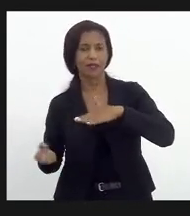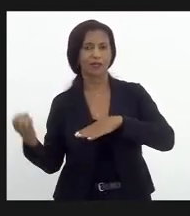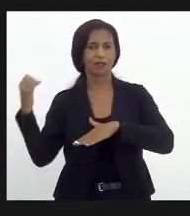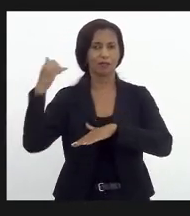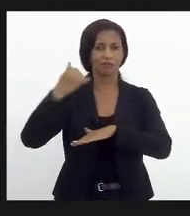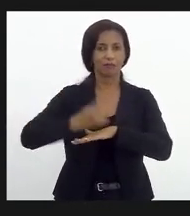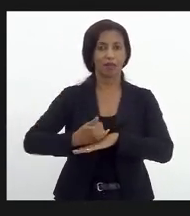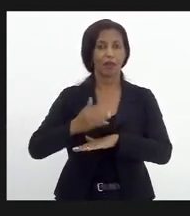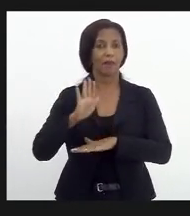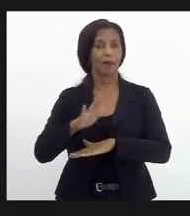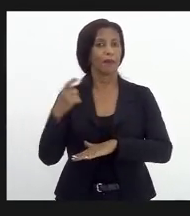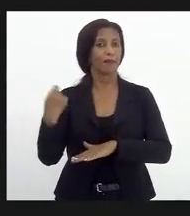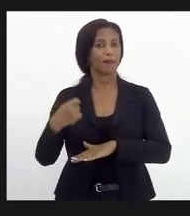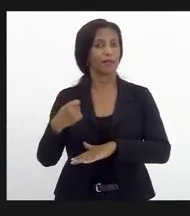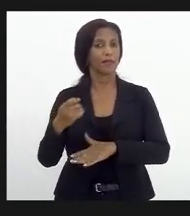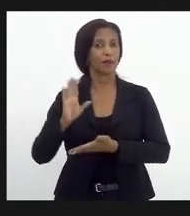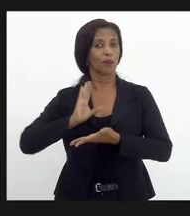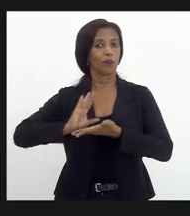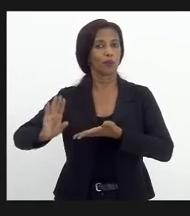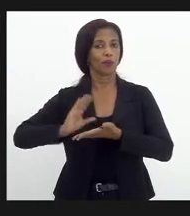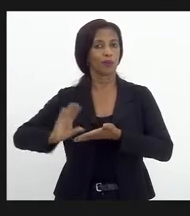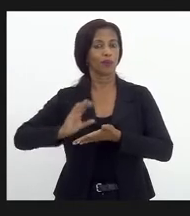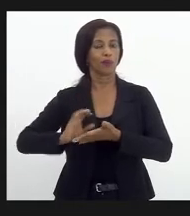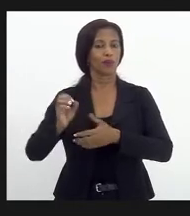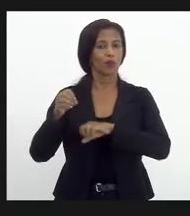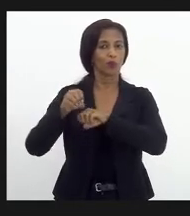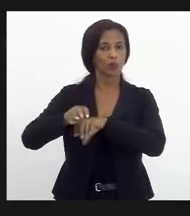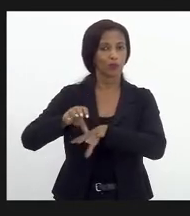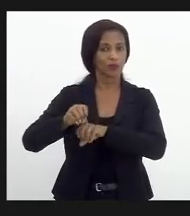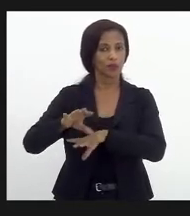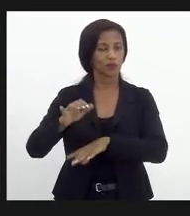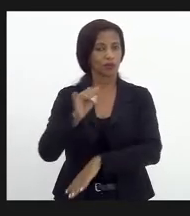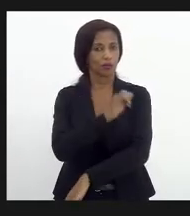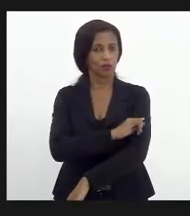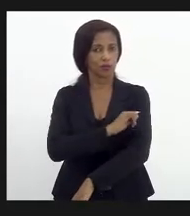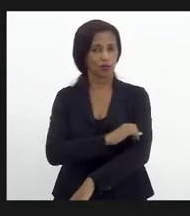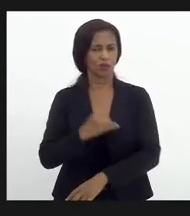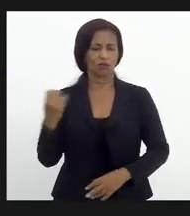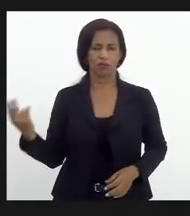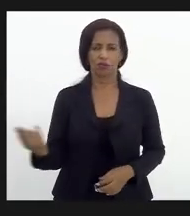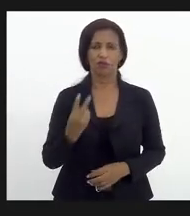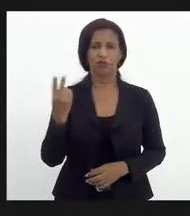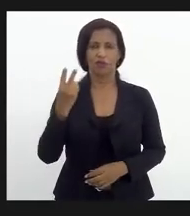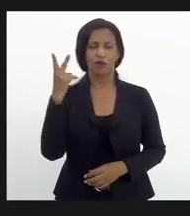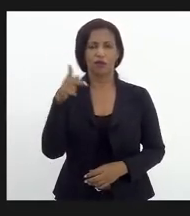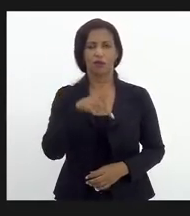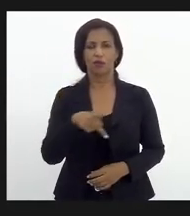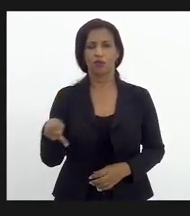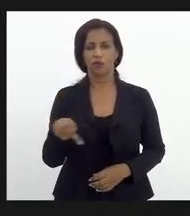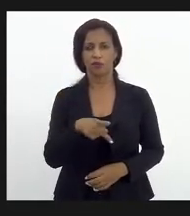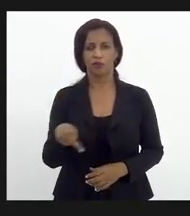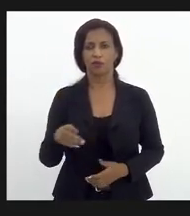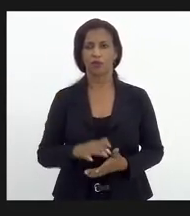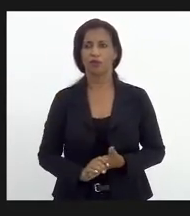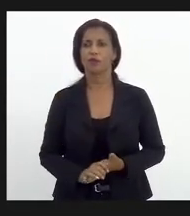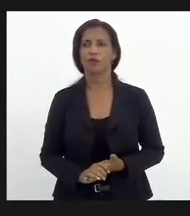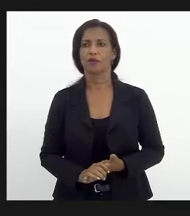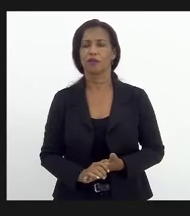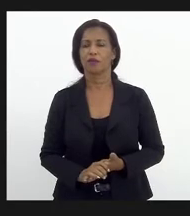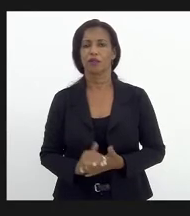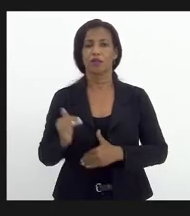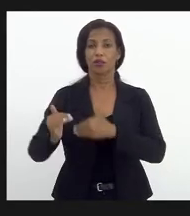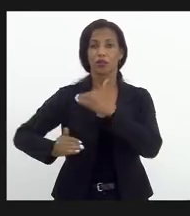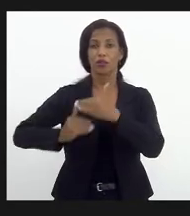gente precisa muito de investir na educação do Estado do Rio de Janeiro, de valorizar nossos professores, de